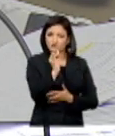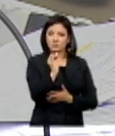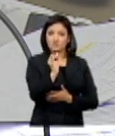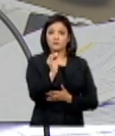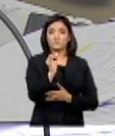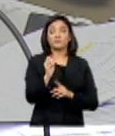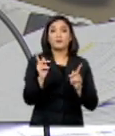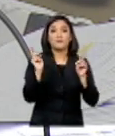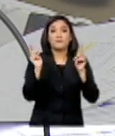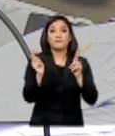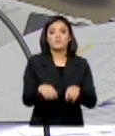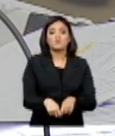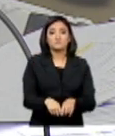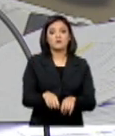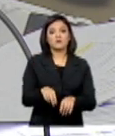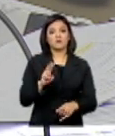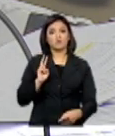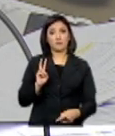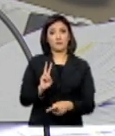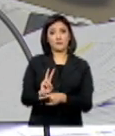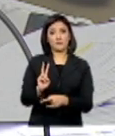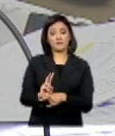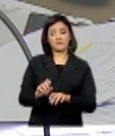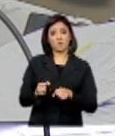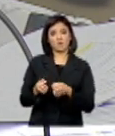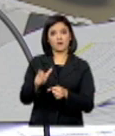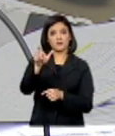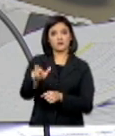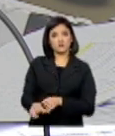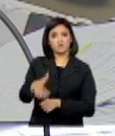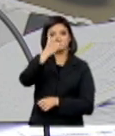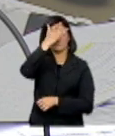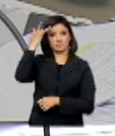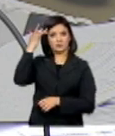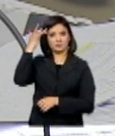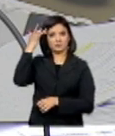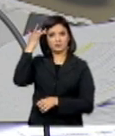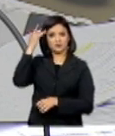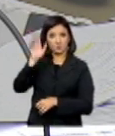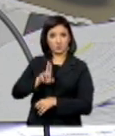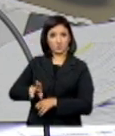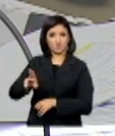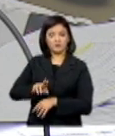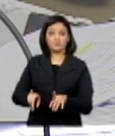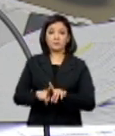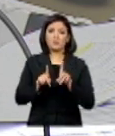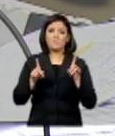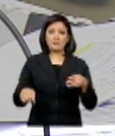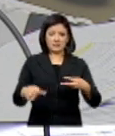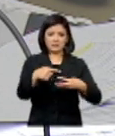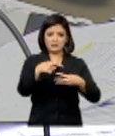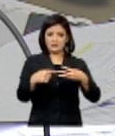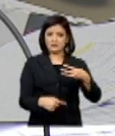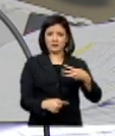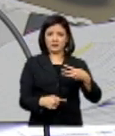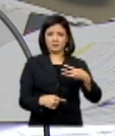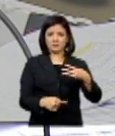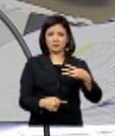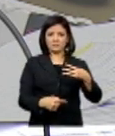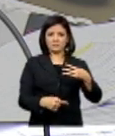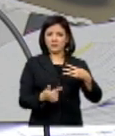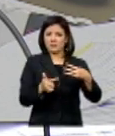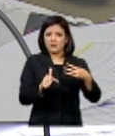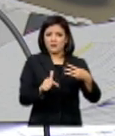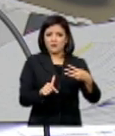possibilidade de proteção ao consumidor mas em nenhum desses três precedentes e me parece que